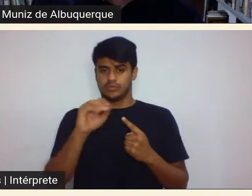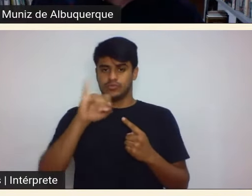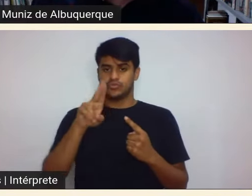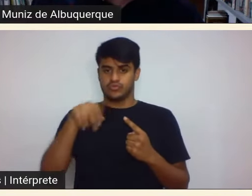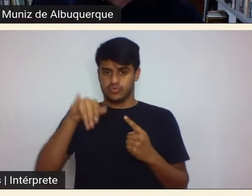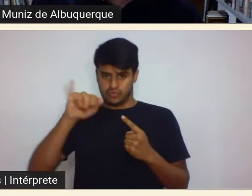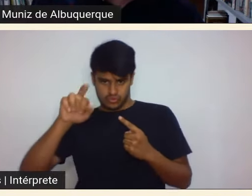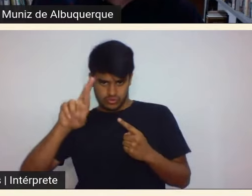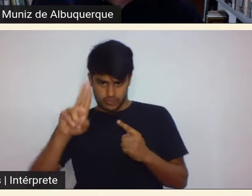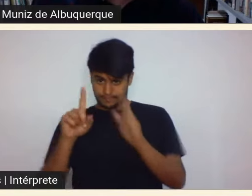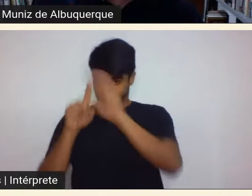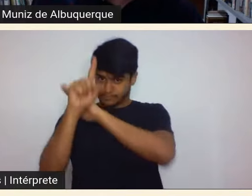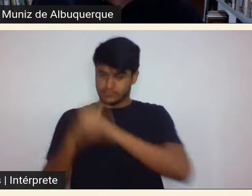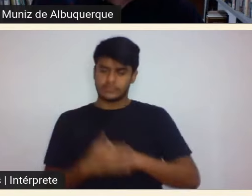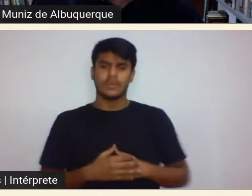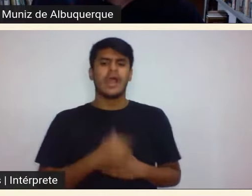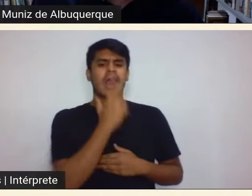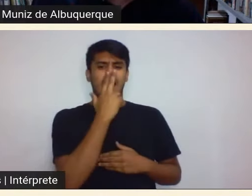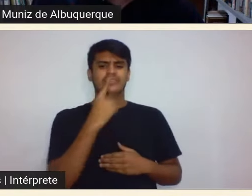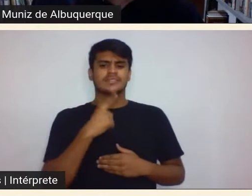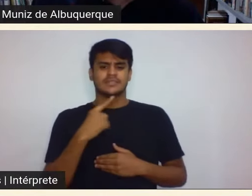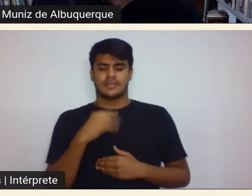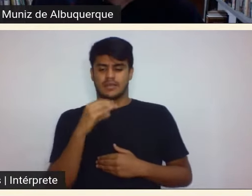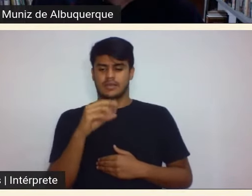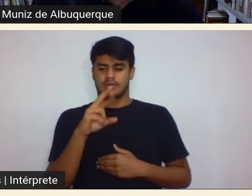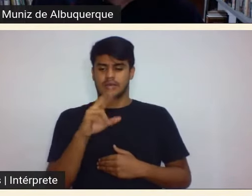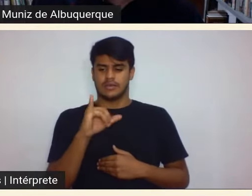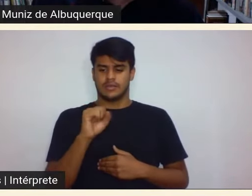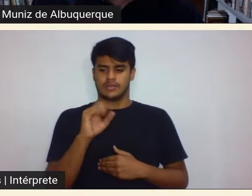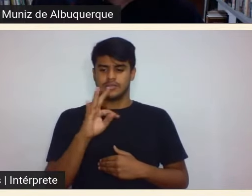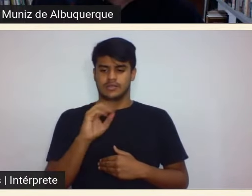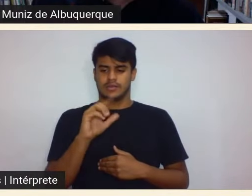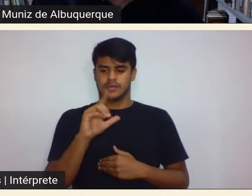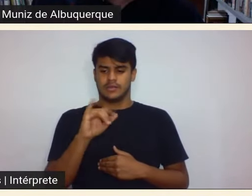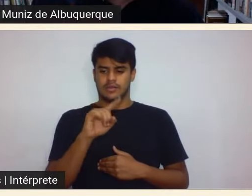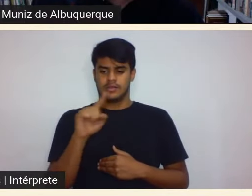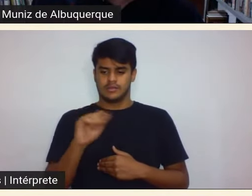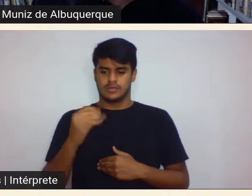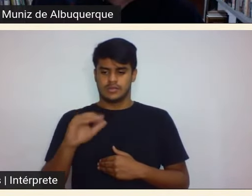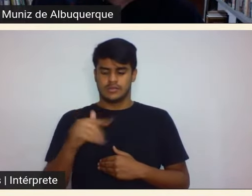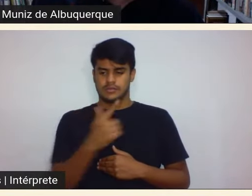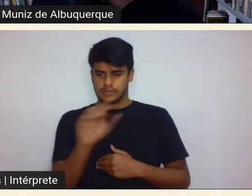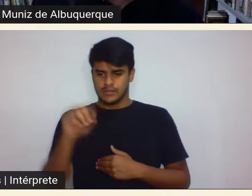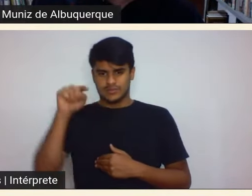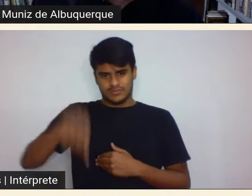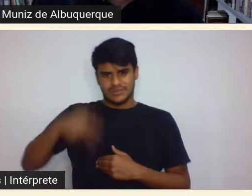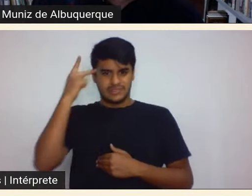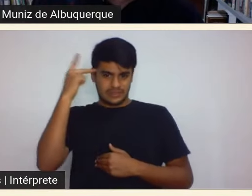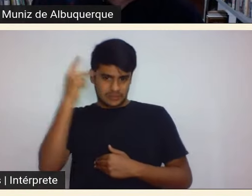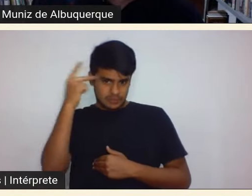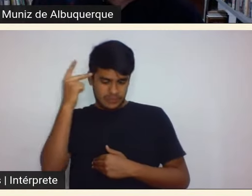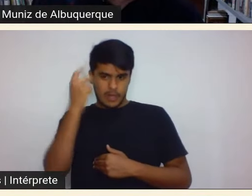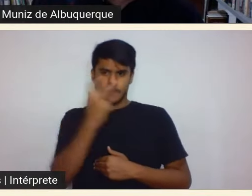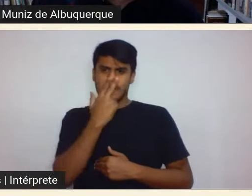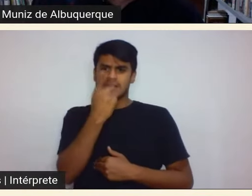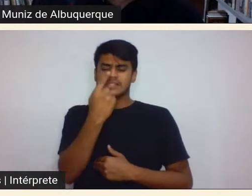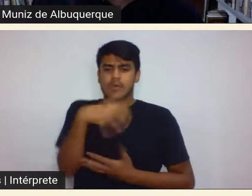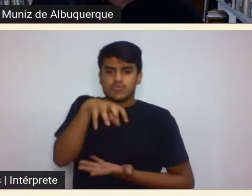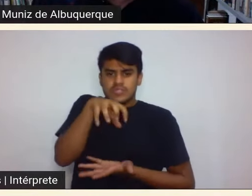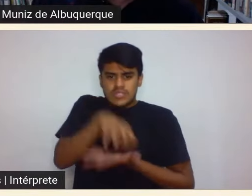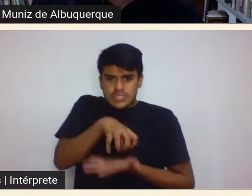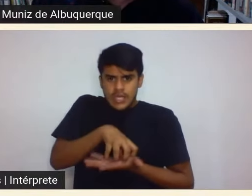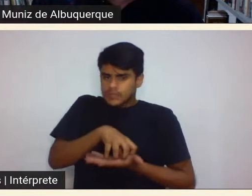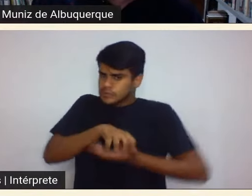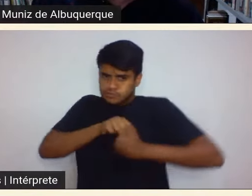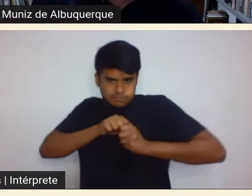assim: será que a cristalização de São Paulo enquanto centro propulsor modernista fez com que